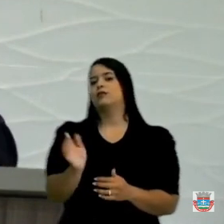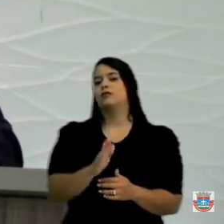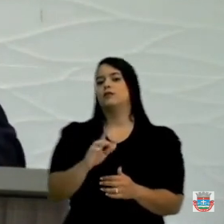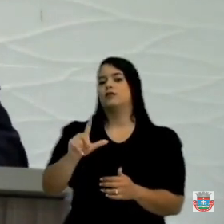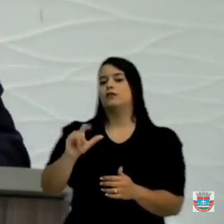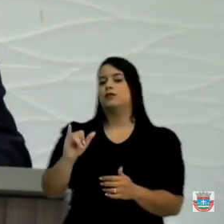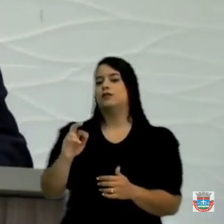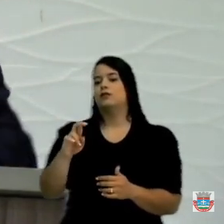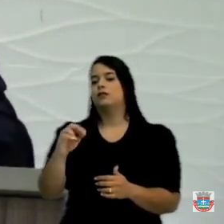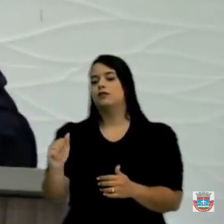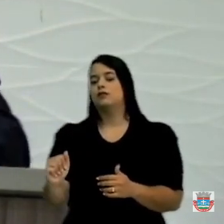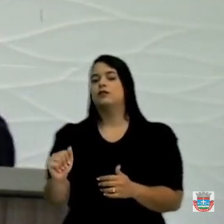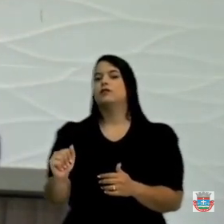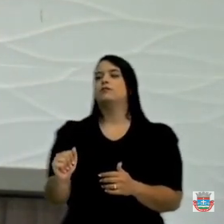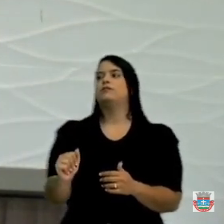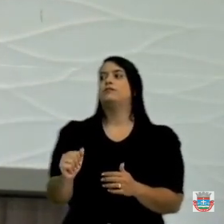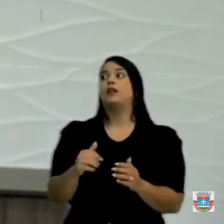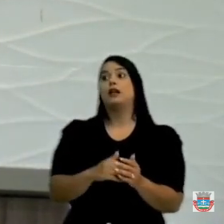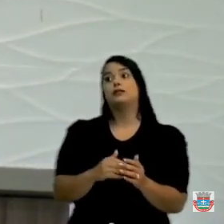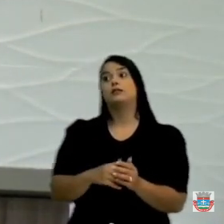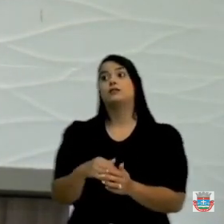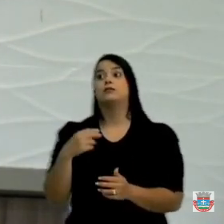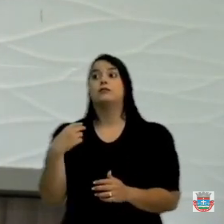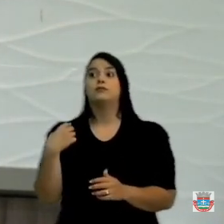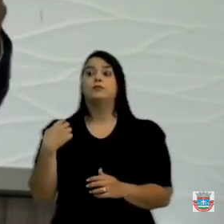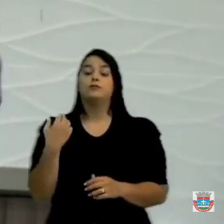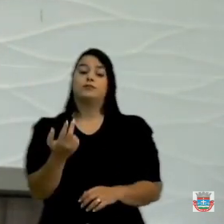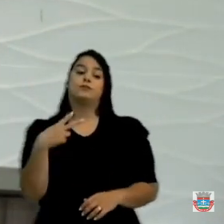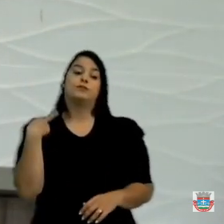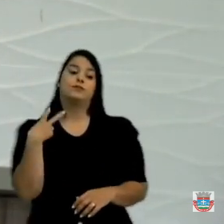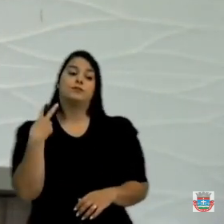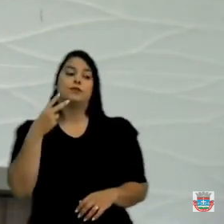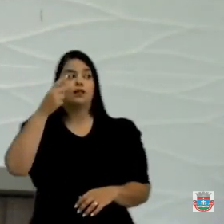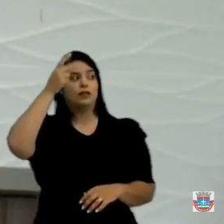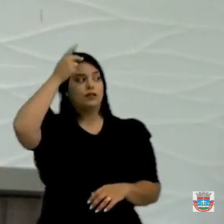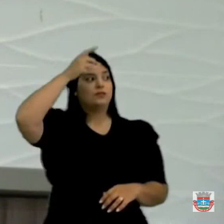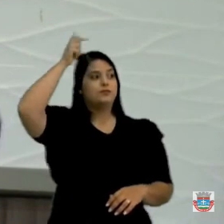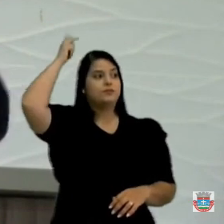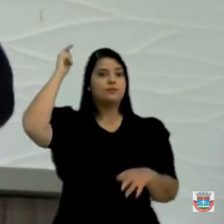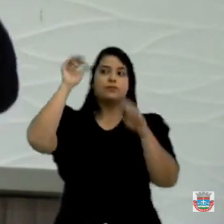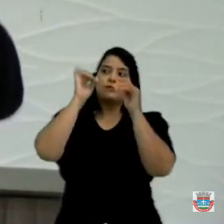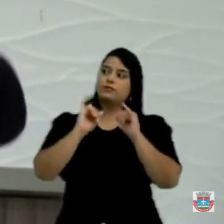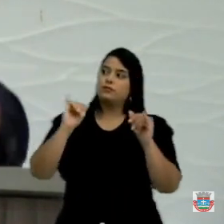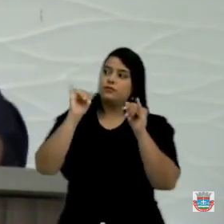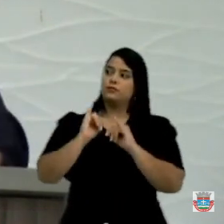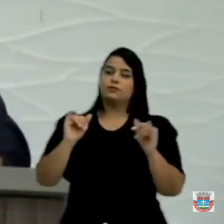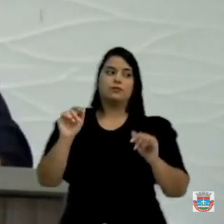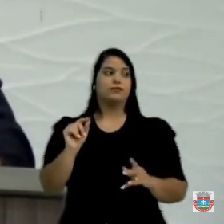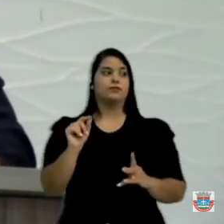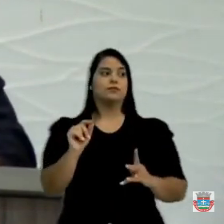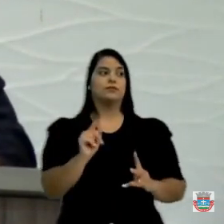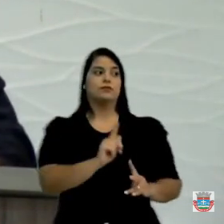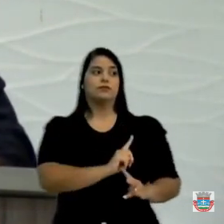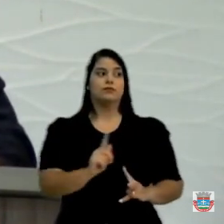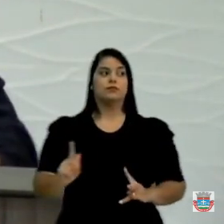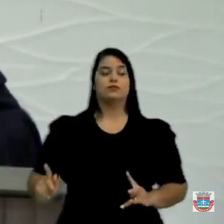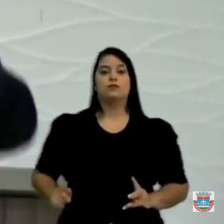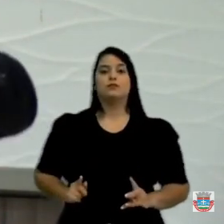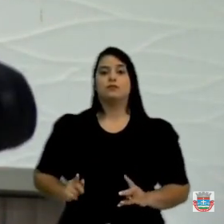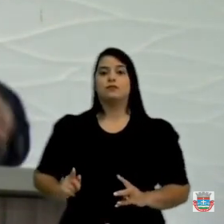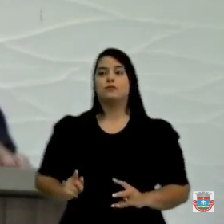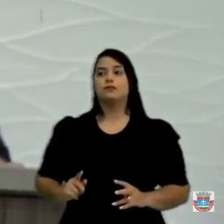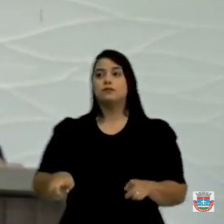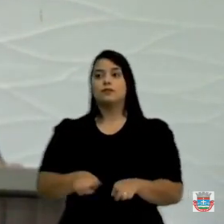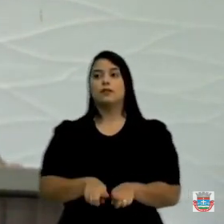Até colega Pachequinho aqui disse uma palavra que a governadora e